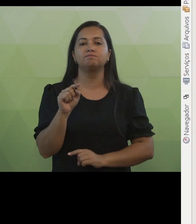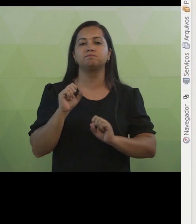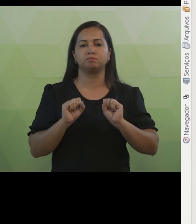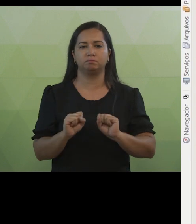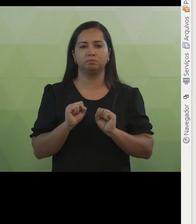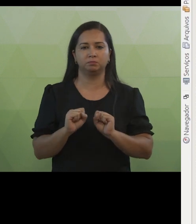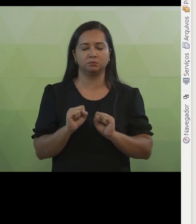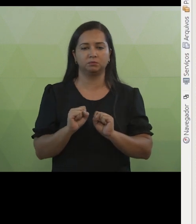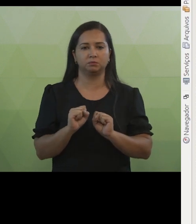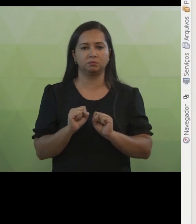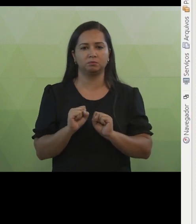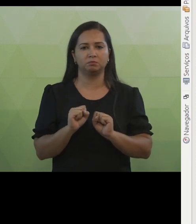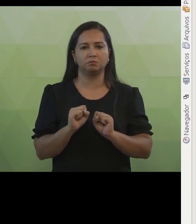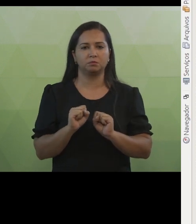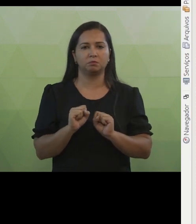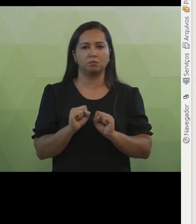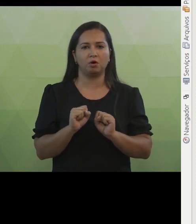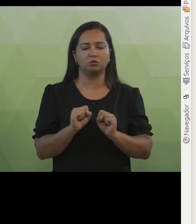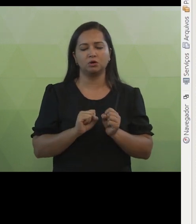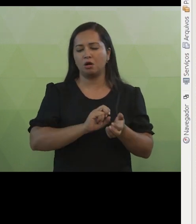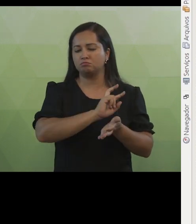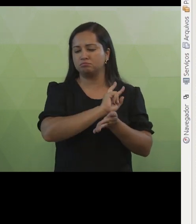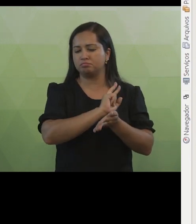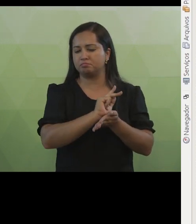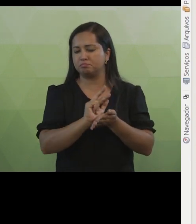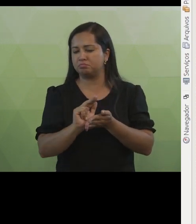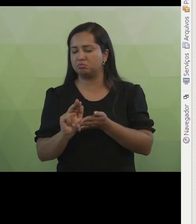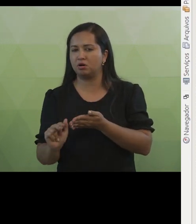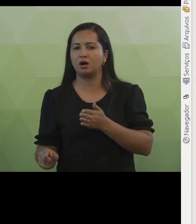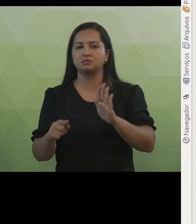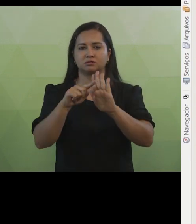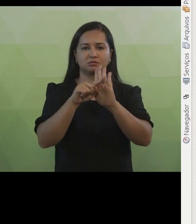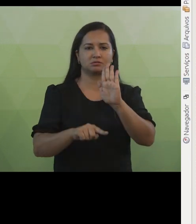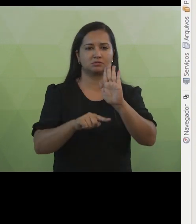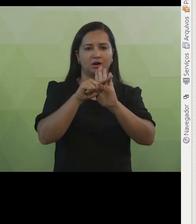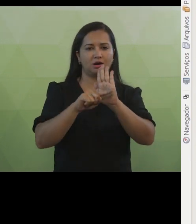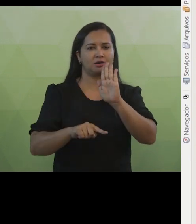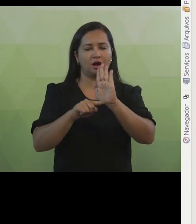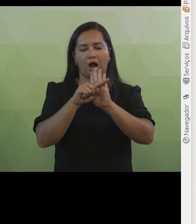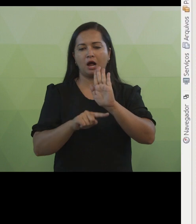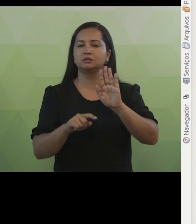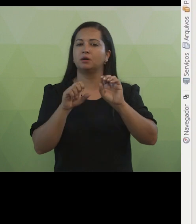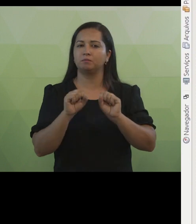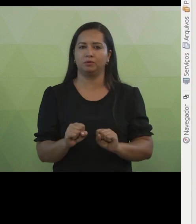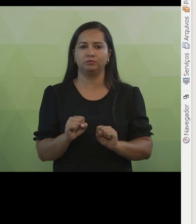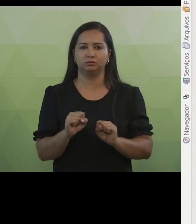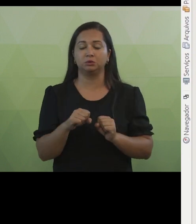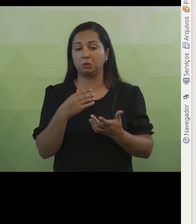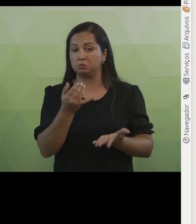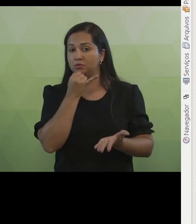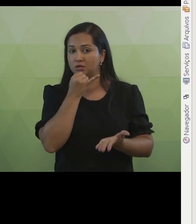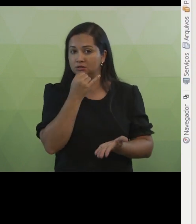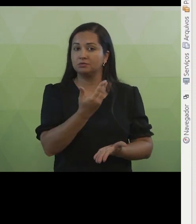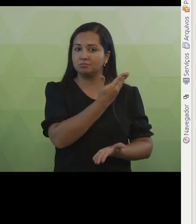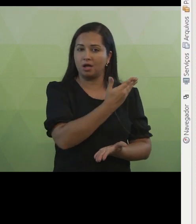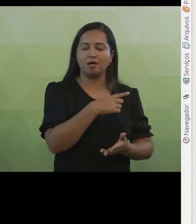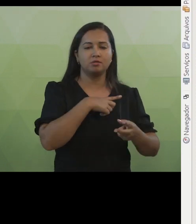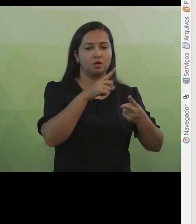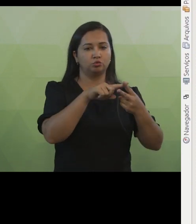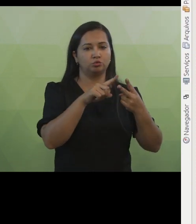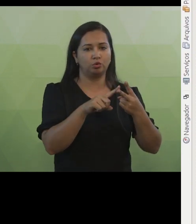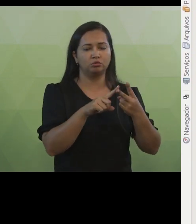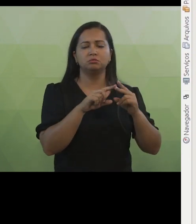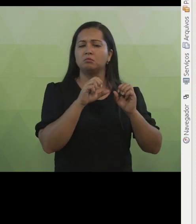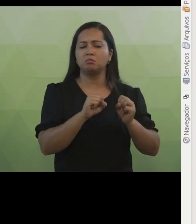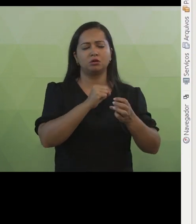ser cascateado com diversos tratamentos de exceção. Então, nesse exemplo, eu tenho 2, poderia ter